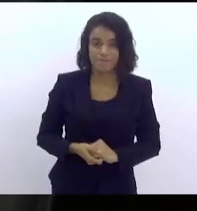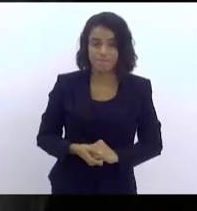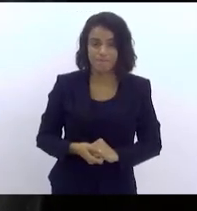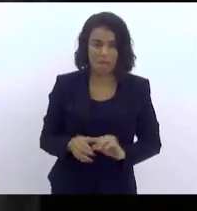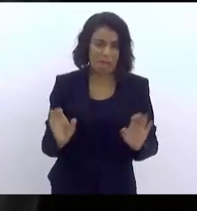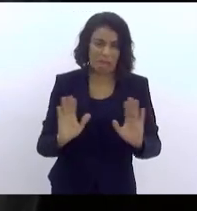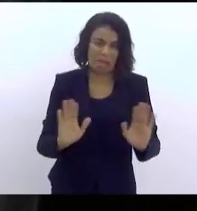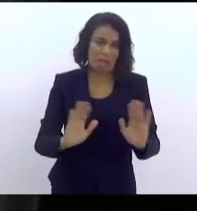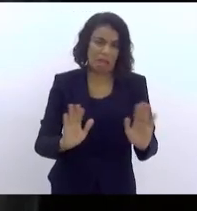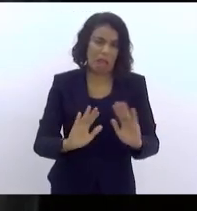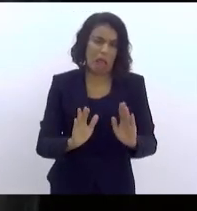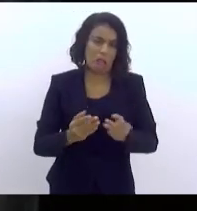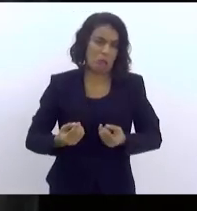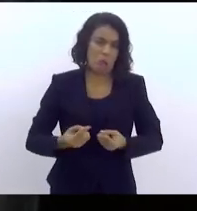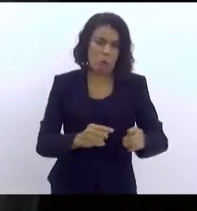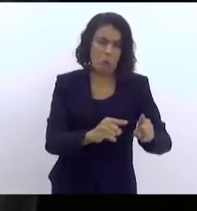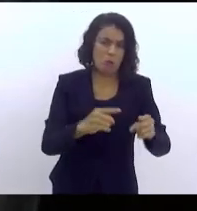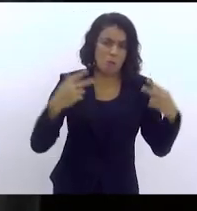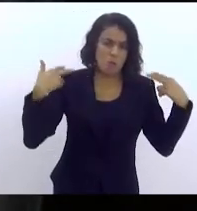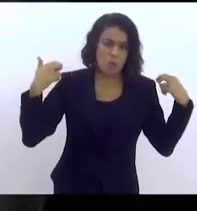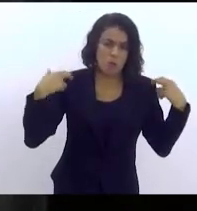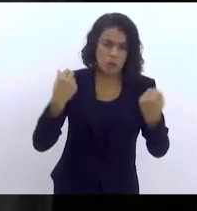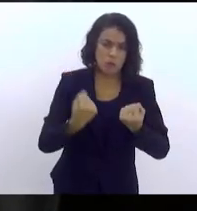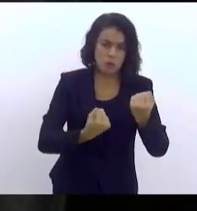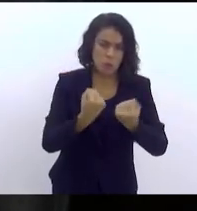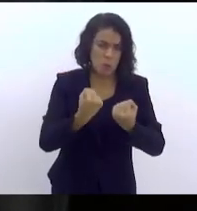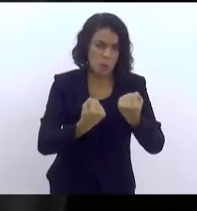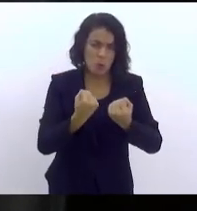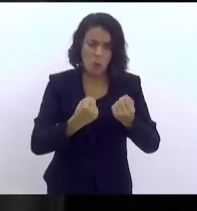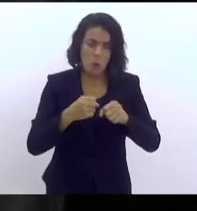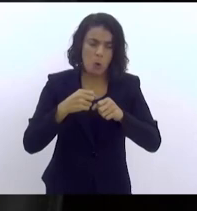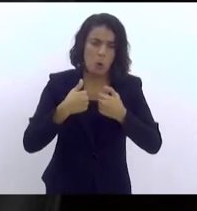nada contra os motoristas de ônibus